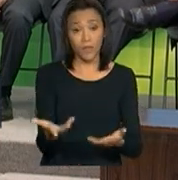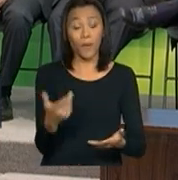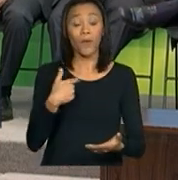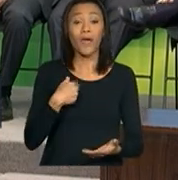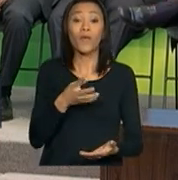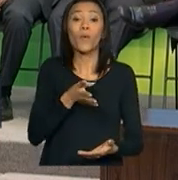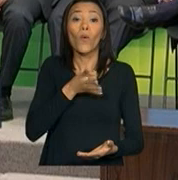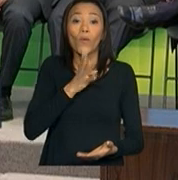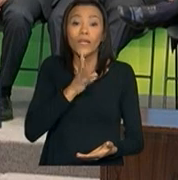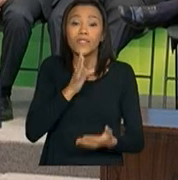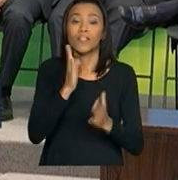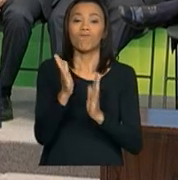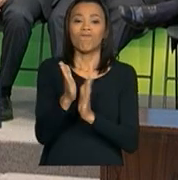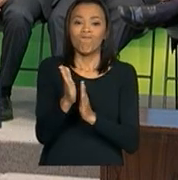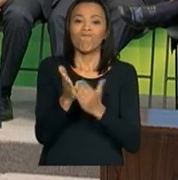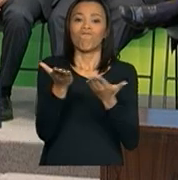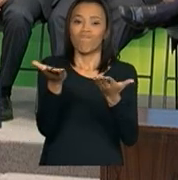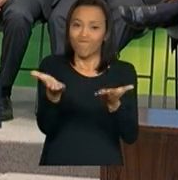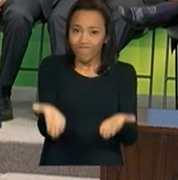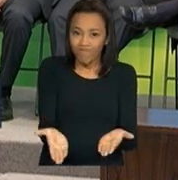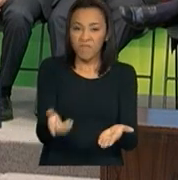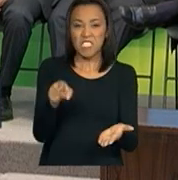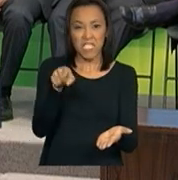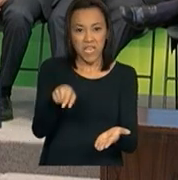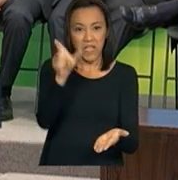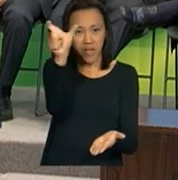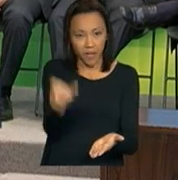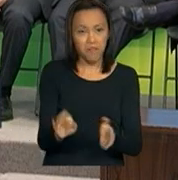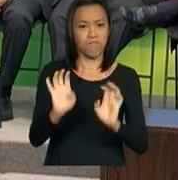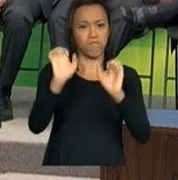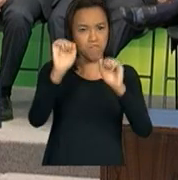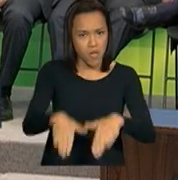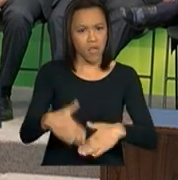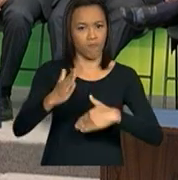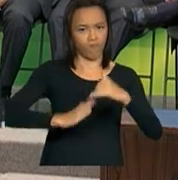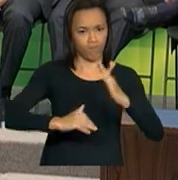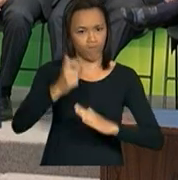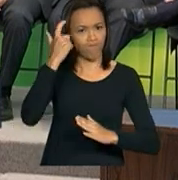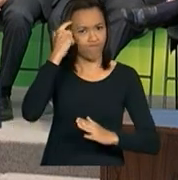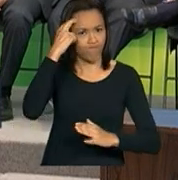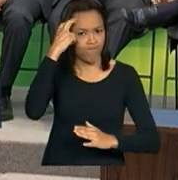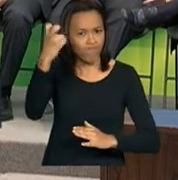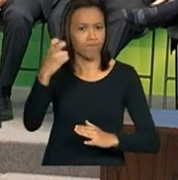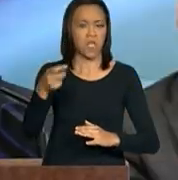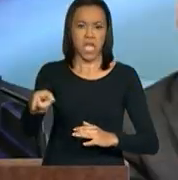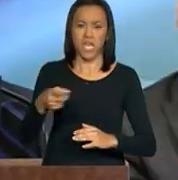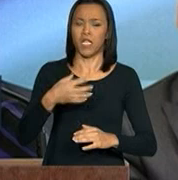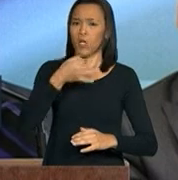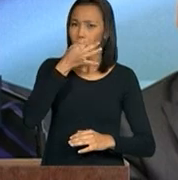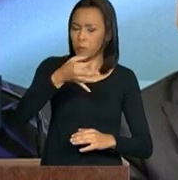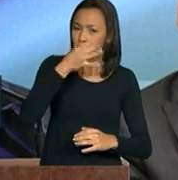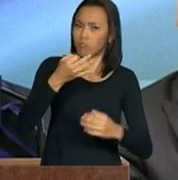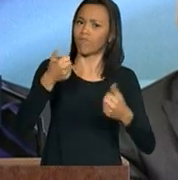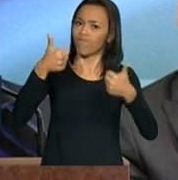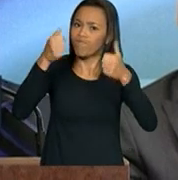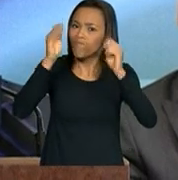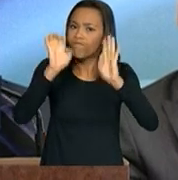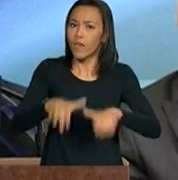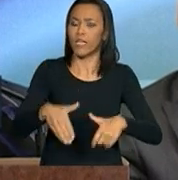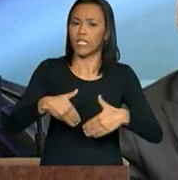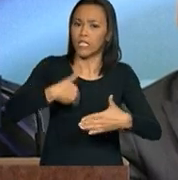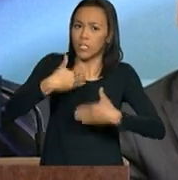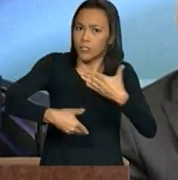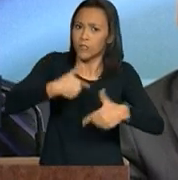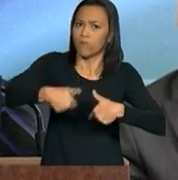público que ele se conduziu com competência com Espírito público e com Dedicação